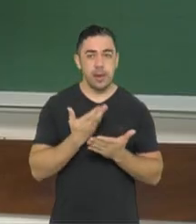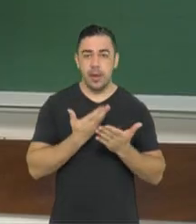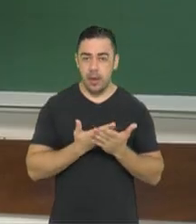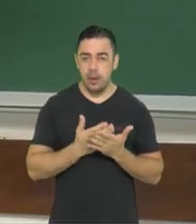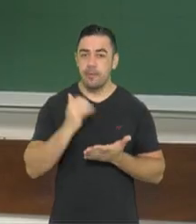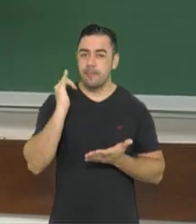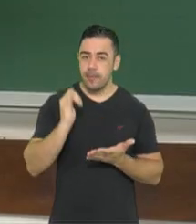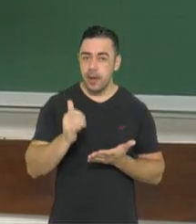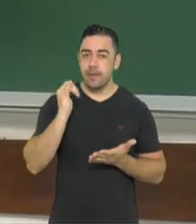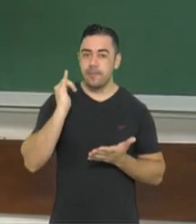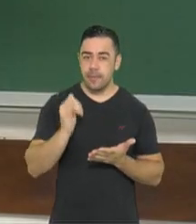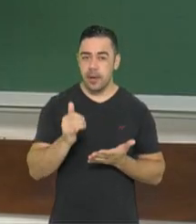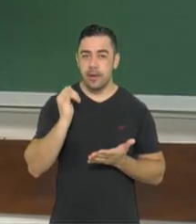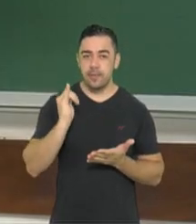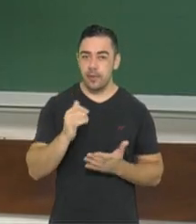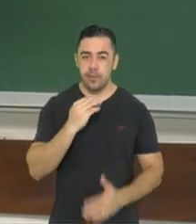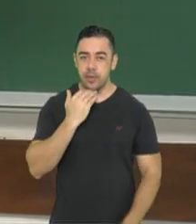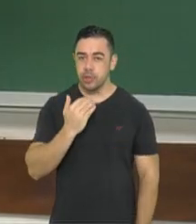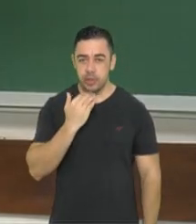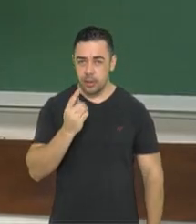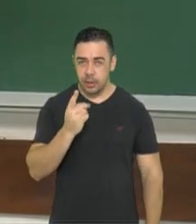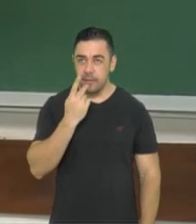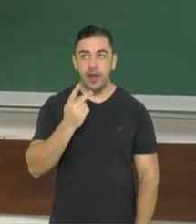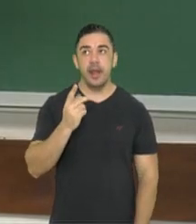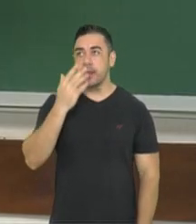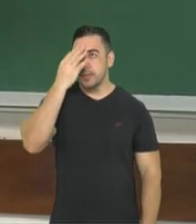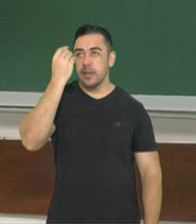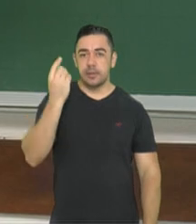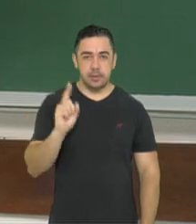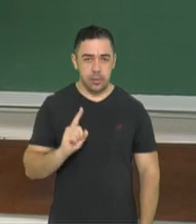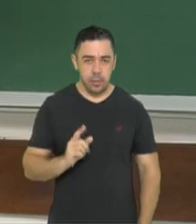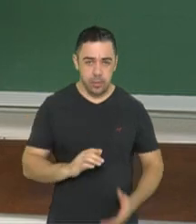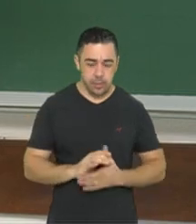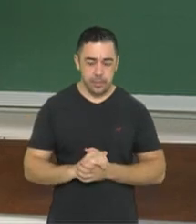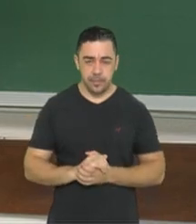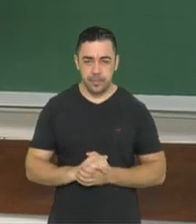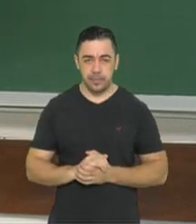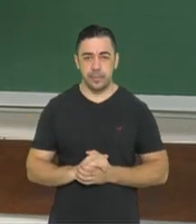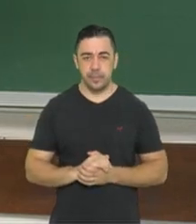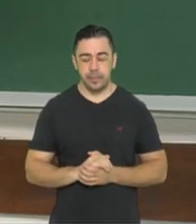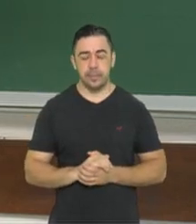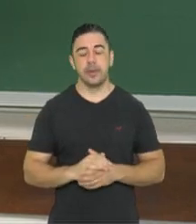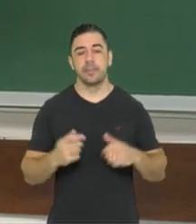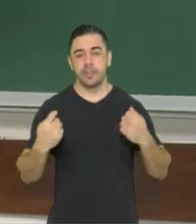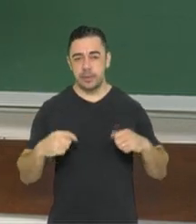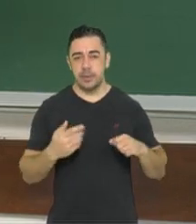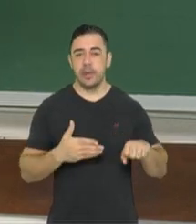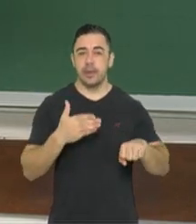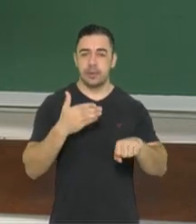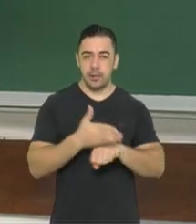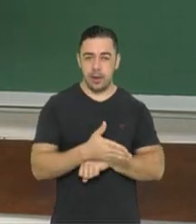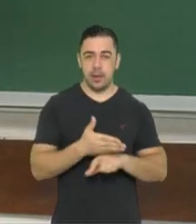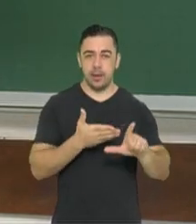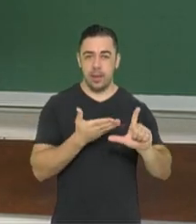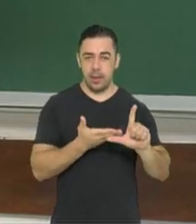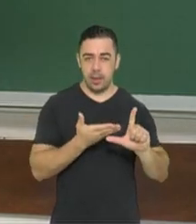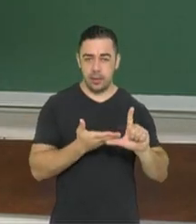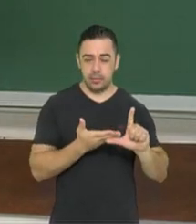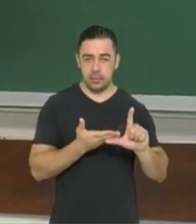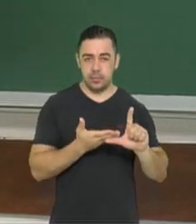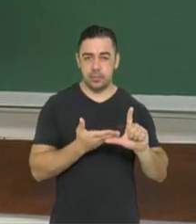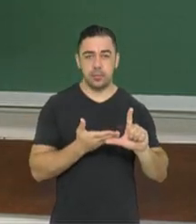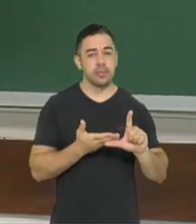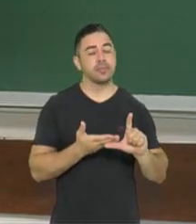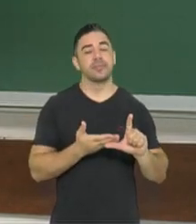lembrando vocês, não adianta ficar dando desculpa aí que eu não lembrei, hein? Olha lá. Tem que acessar o Classroom, né?